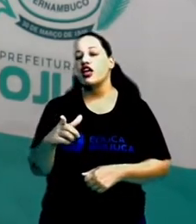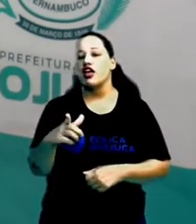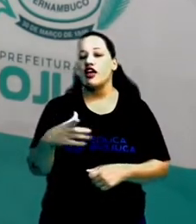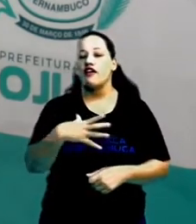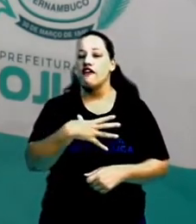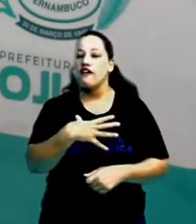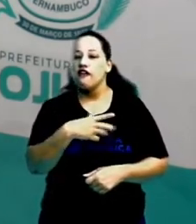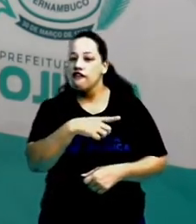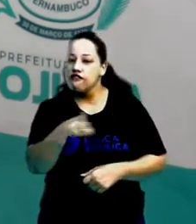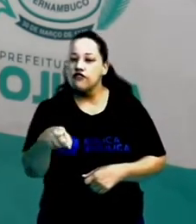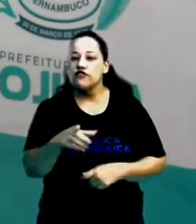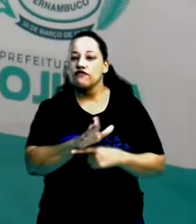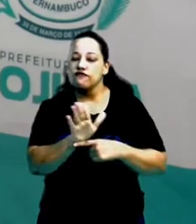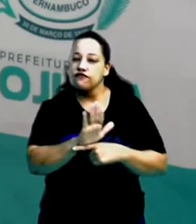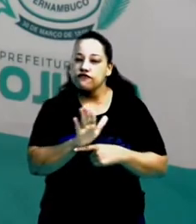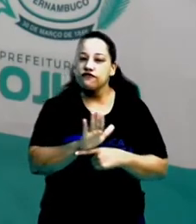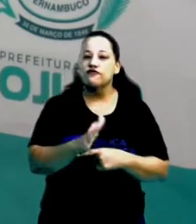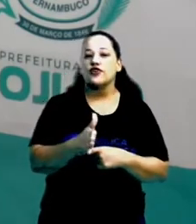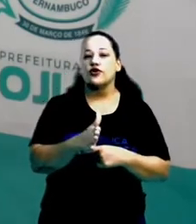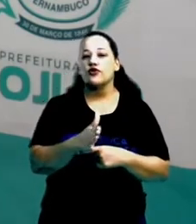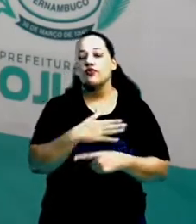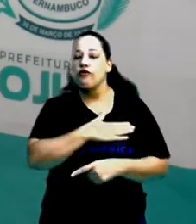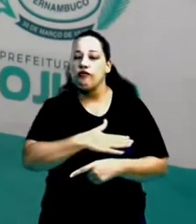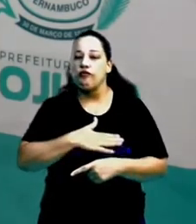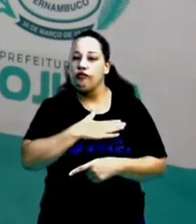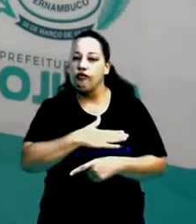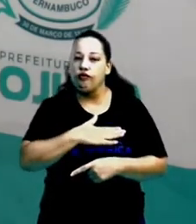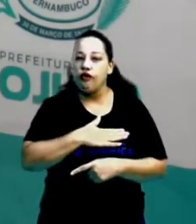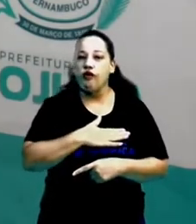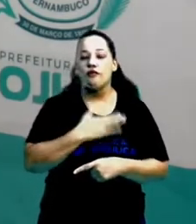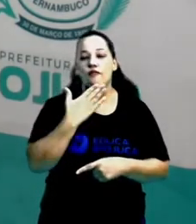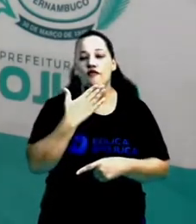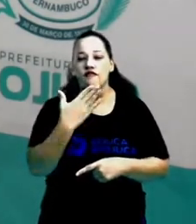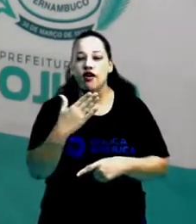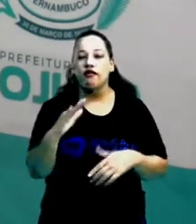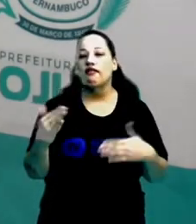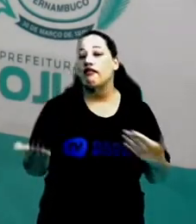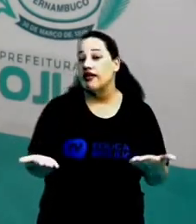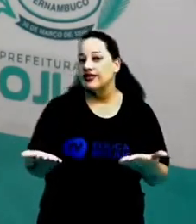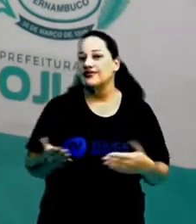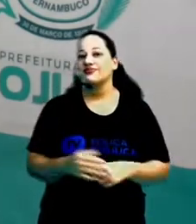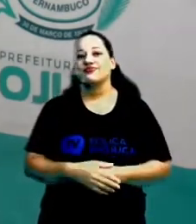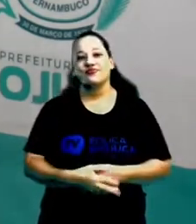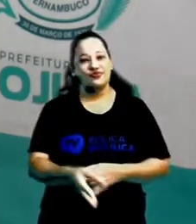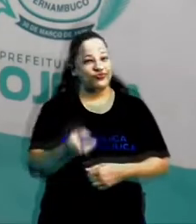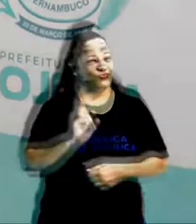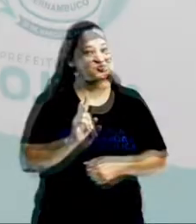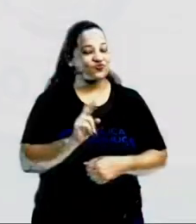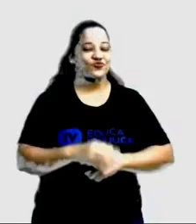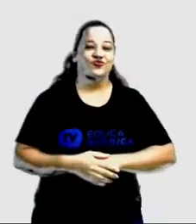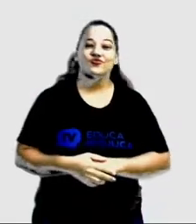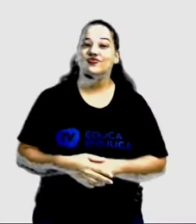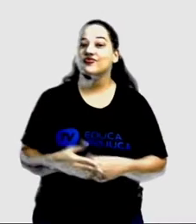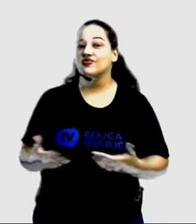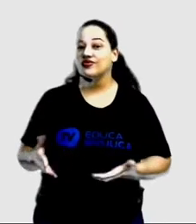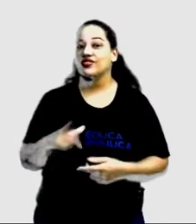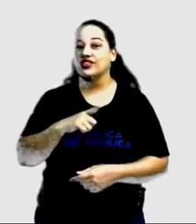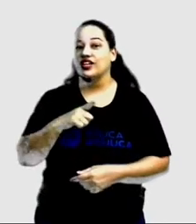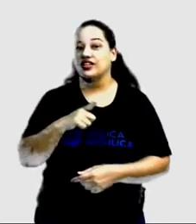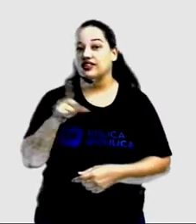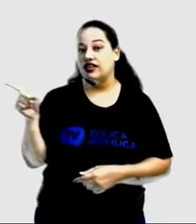filme ou tipo de filme favorito? Responde aí, tá bom? Bora lá! Então, nós temos aqui